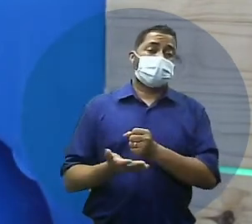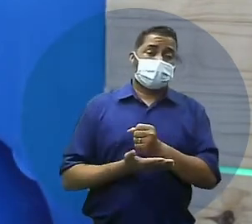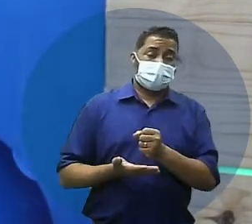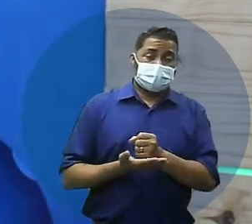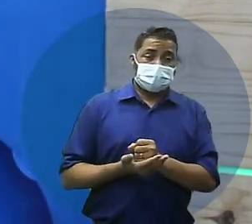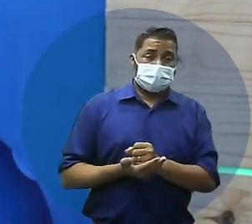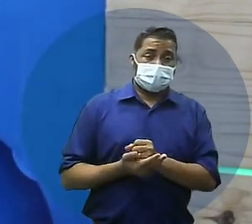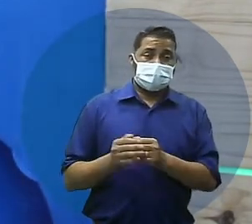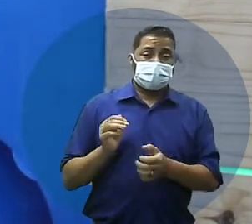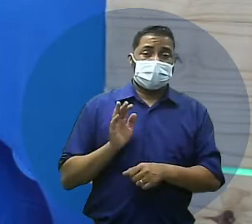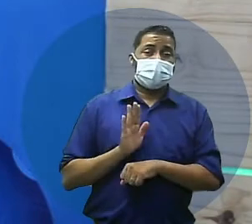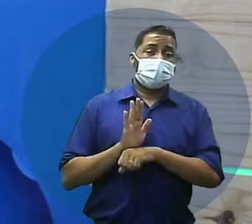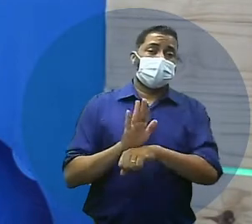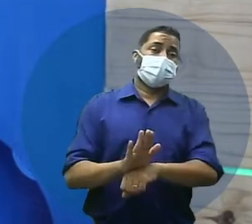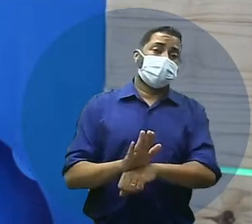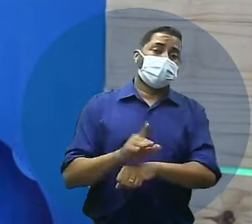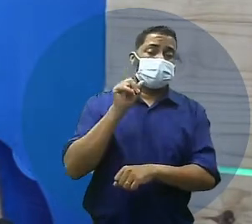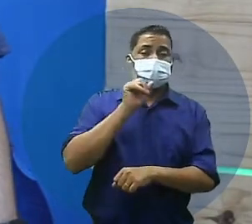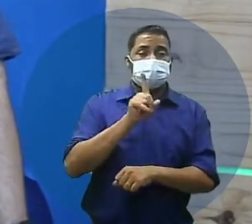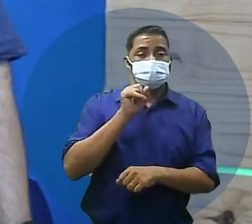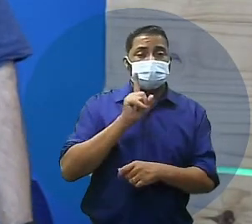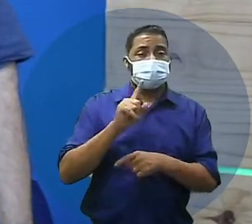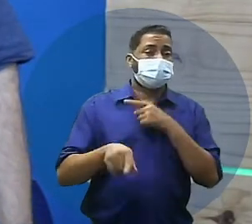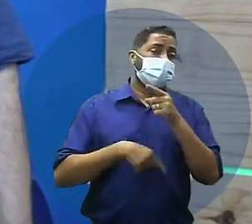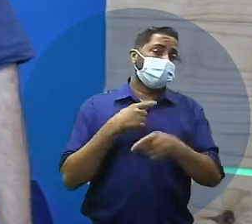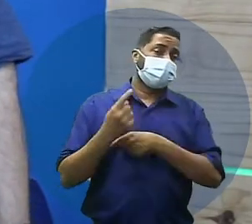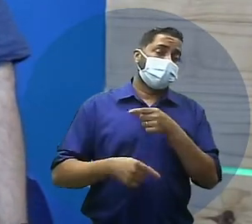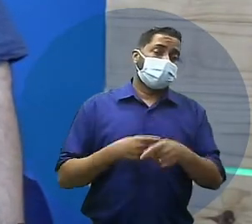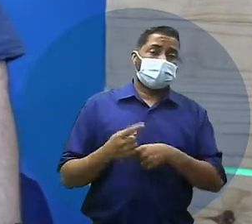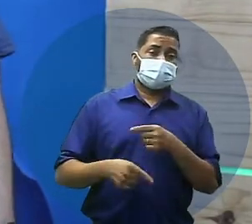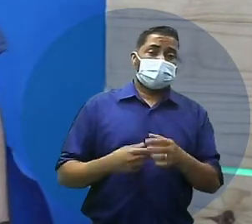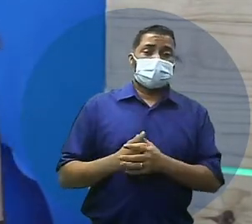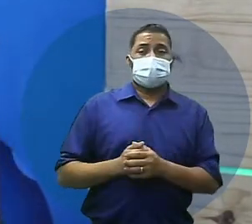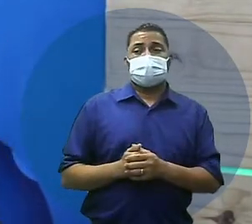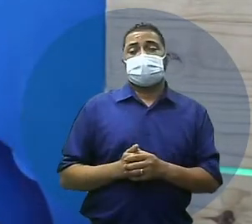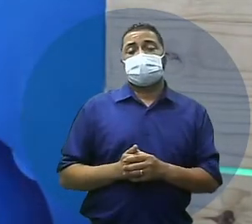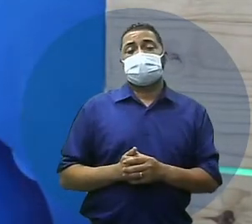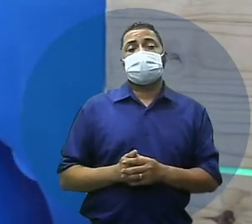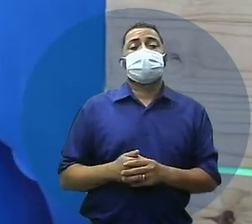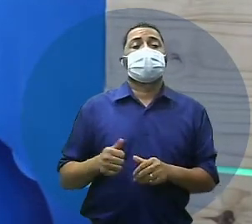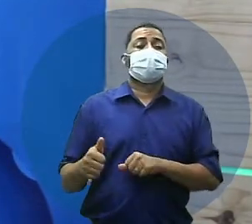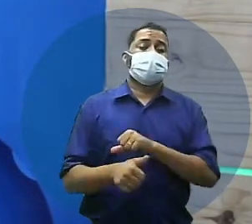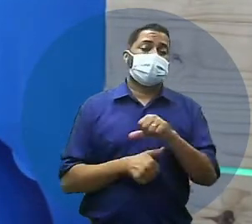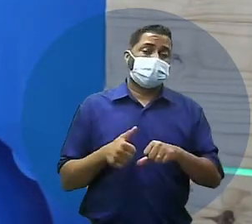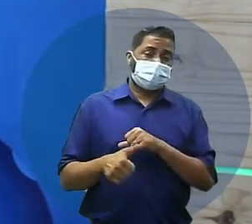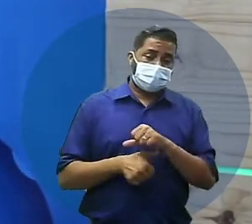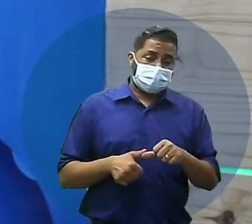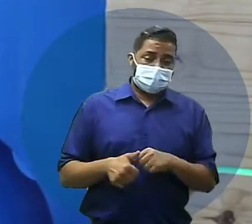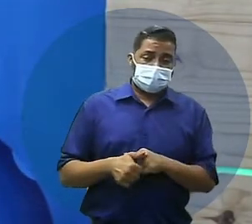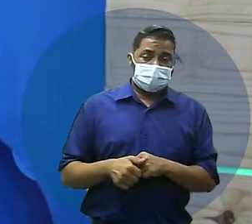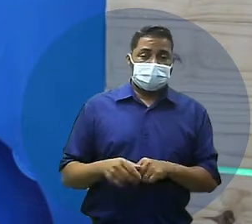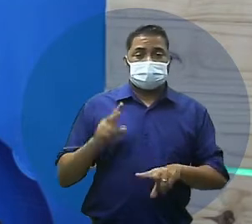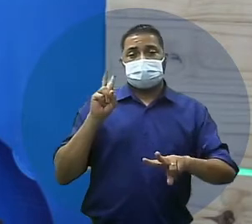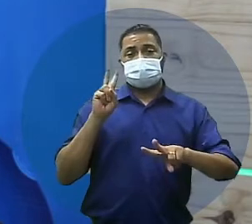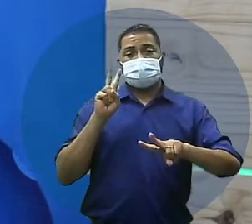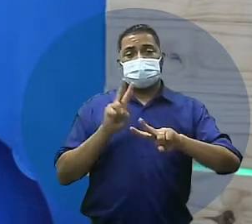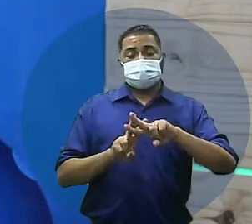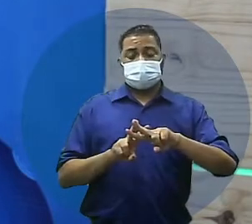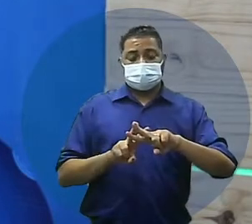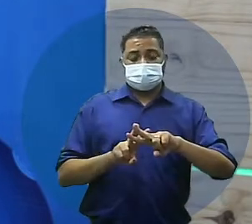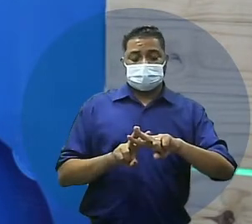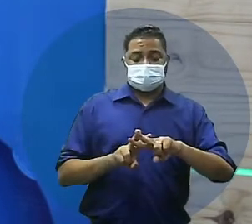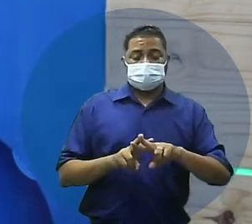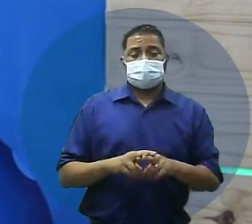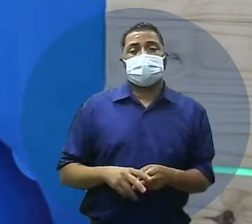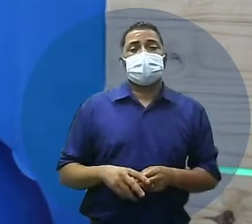aos norte-americanos. Depois, Noronha foi mais uma vez transformada em prisão para